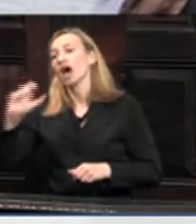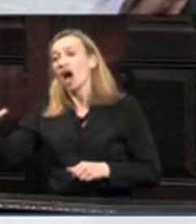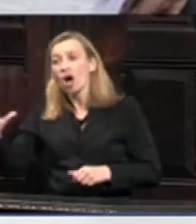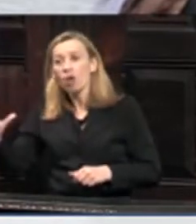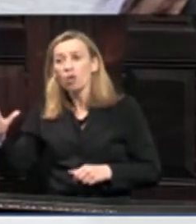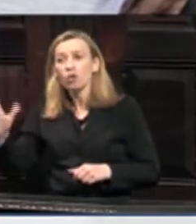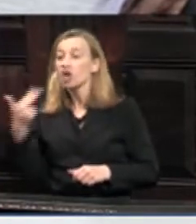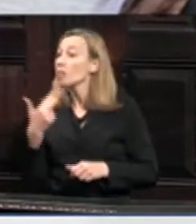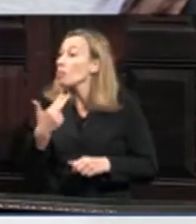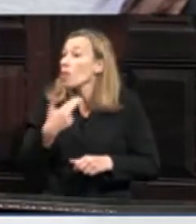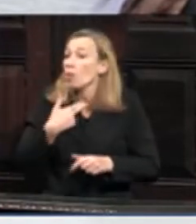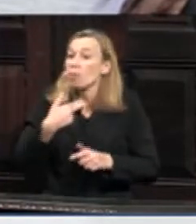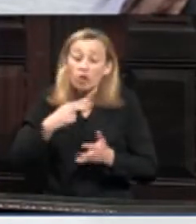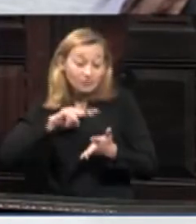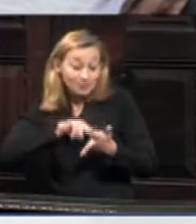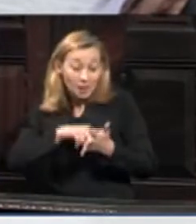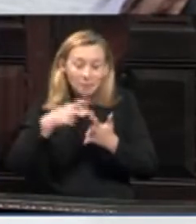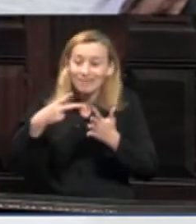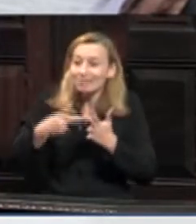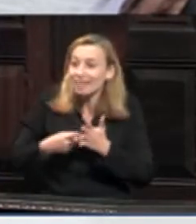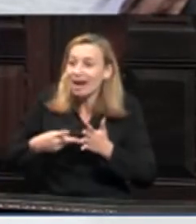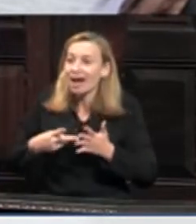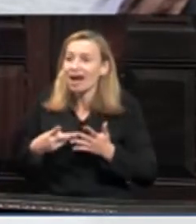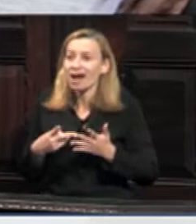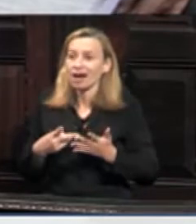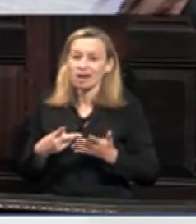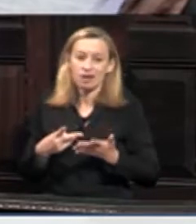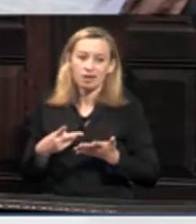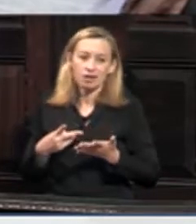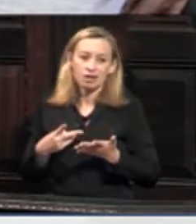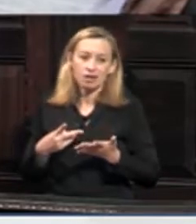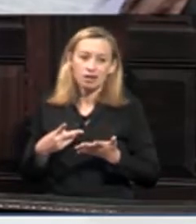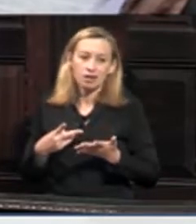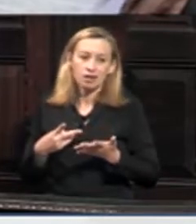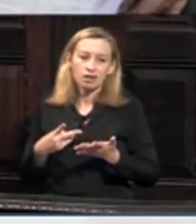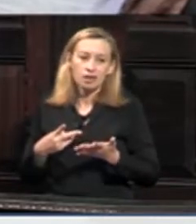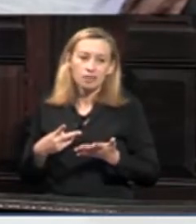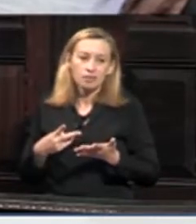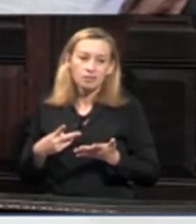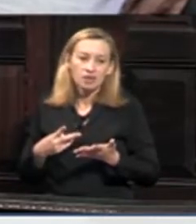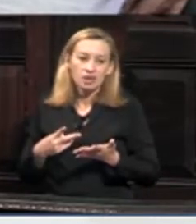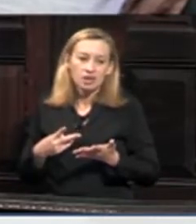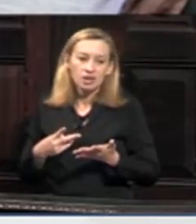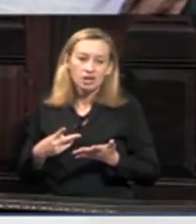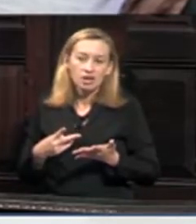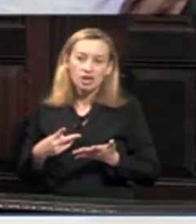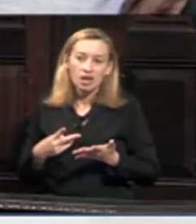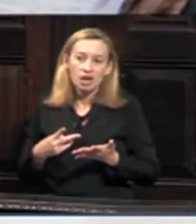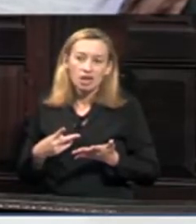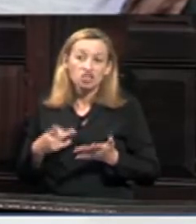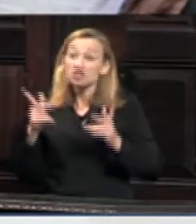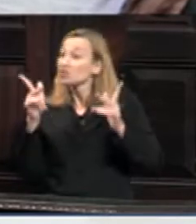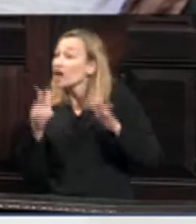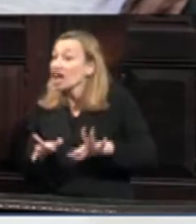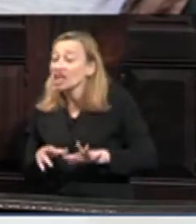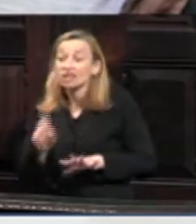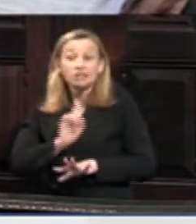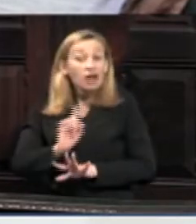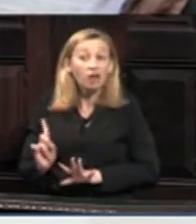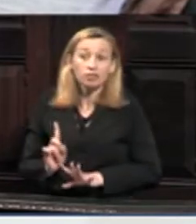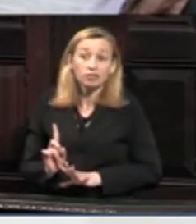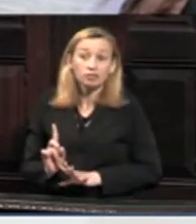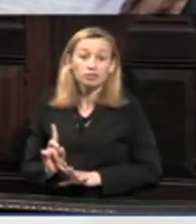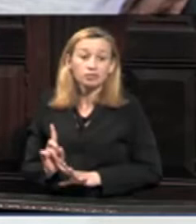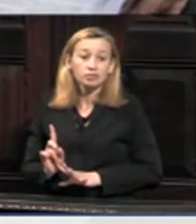pode interpretar que um determinado tema possa fazer referência a um candidato e não a outro e interferir